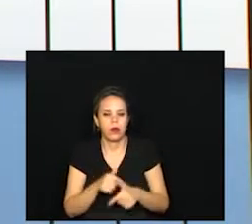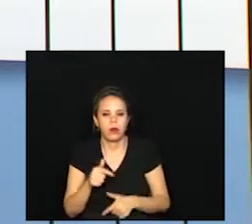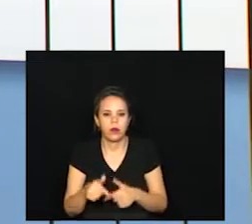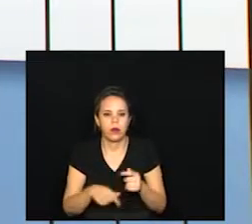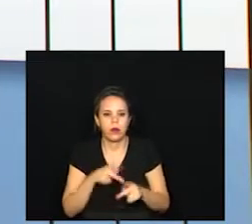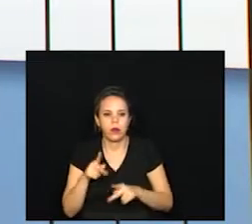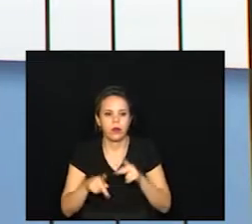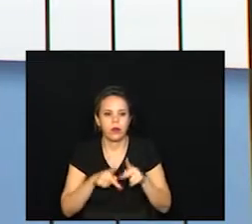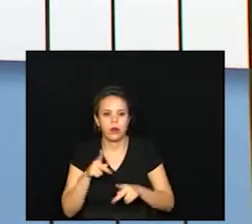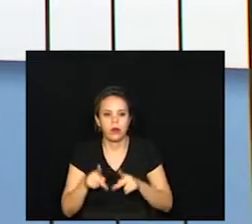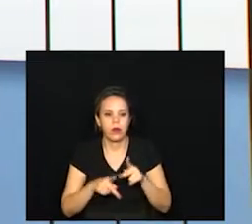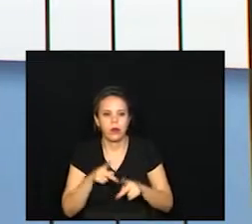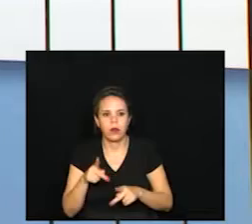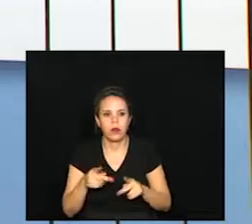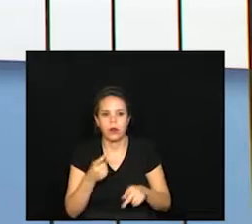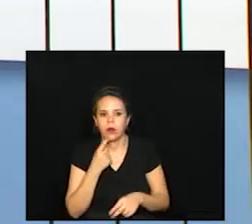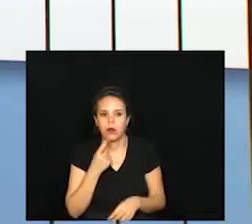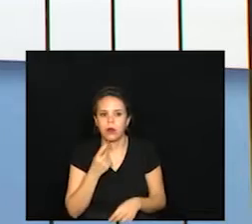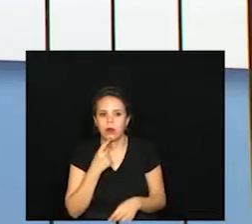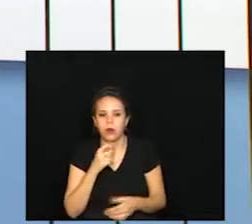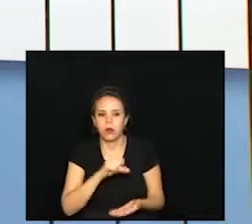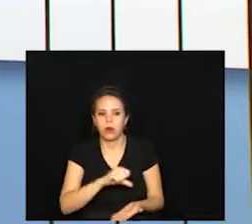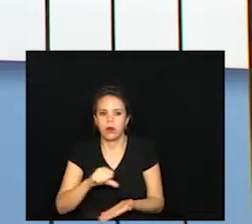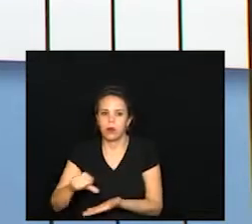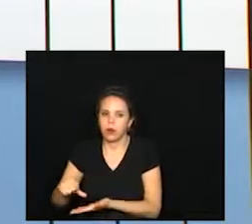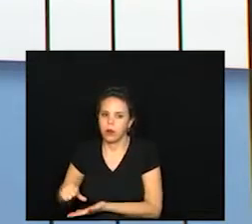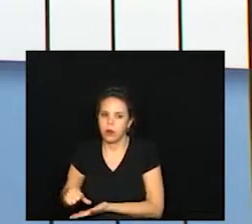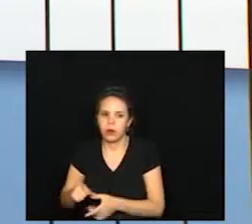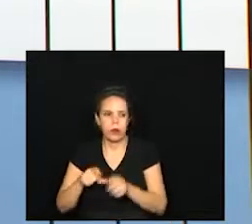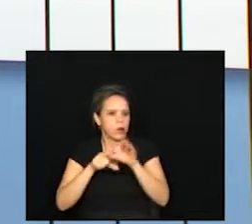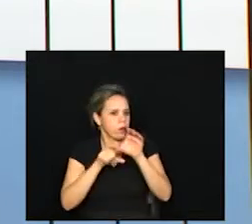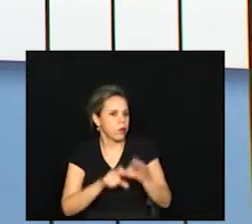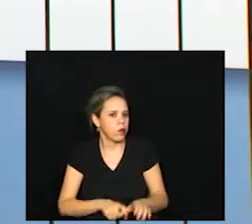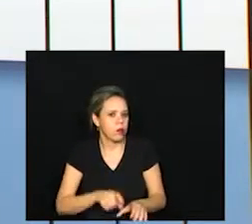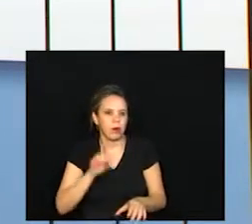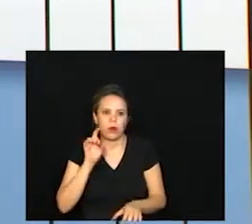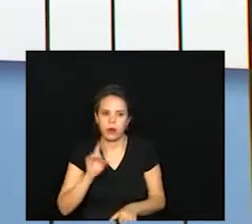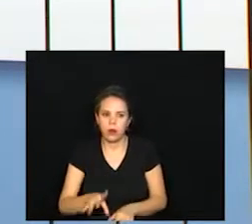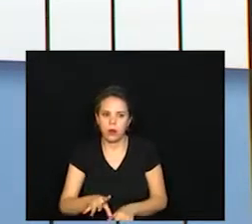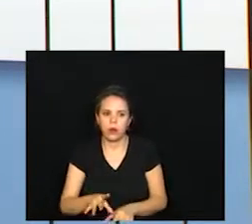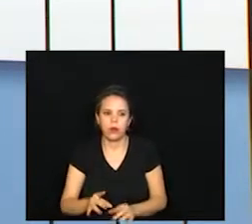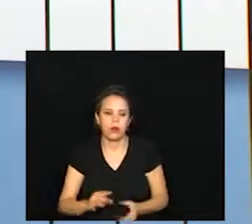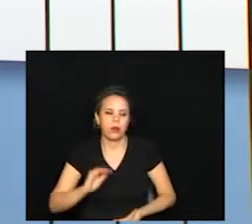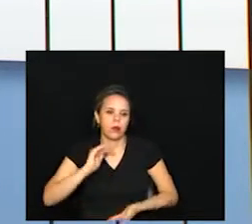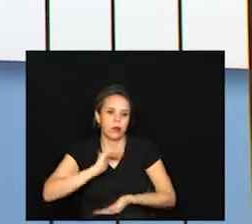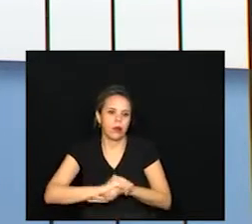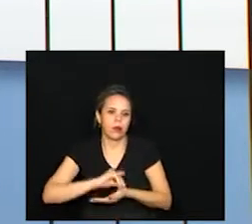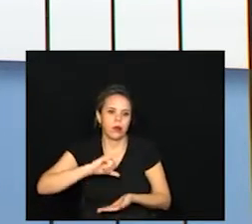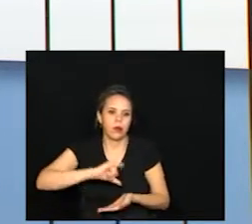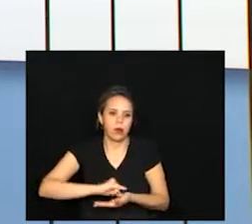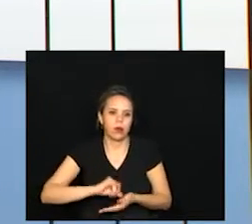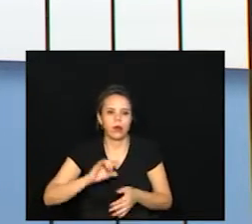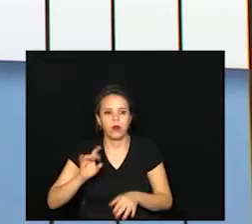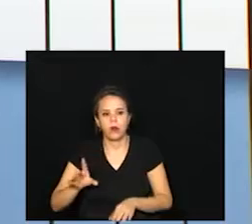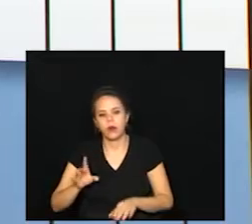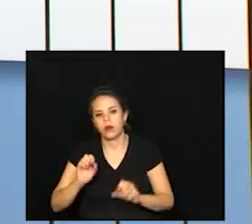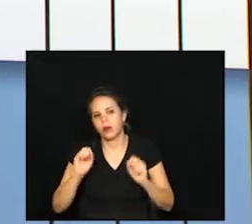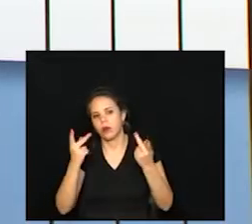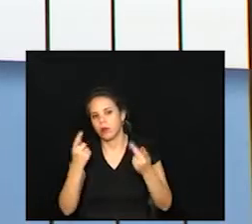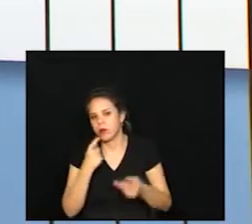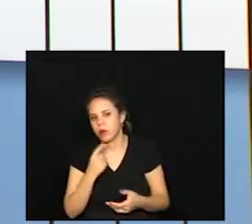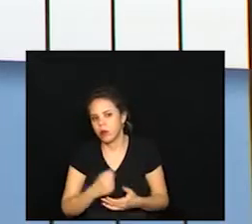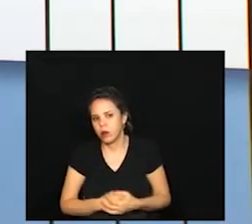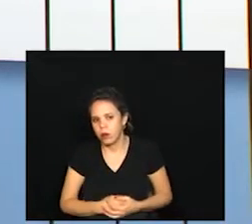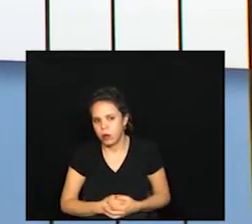que a população de Campinas e região não dependa apenas do Poupa Tempo que hoje está instalado no